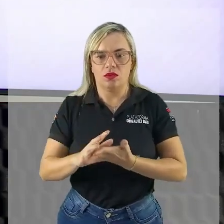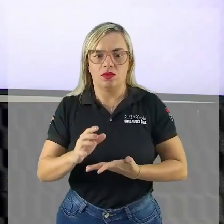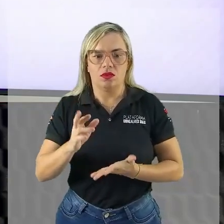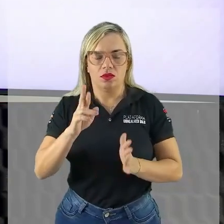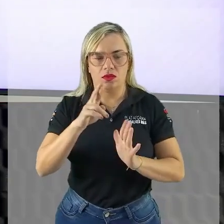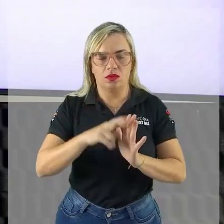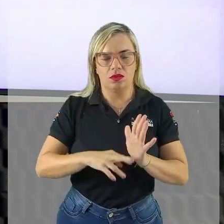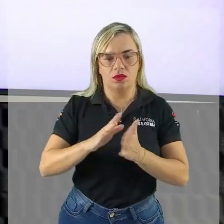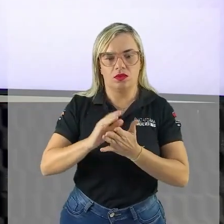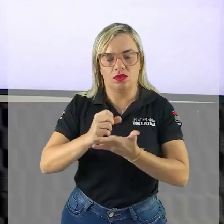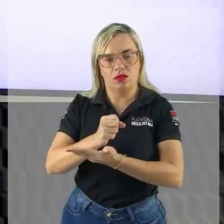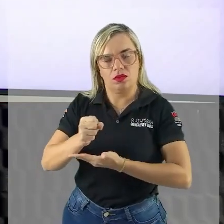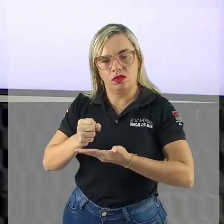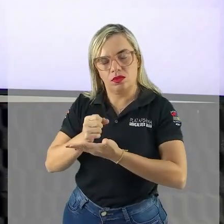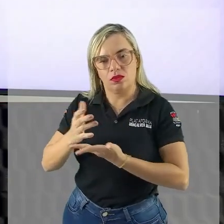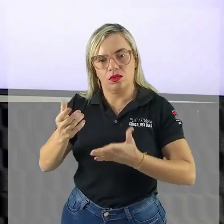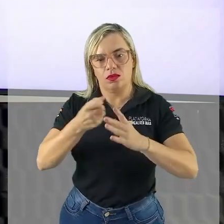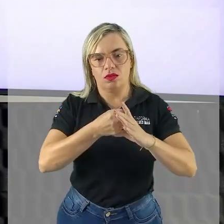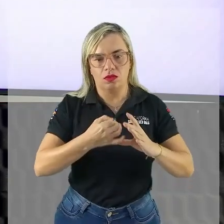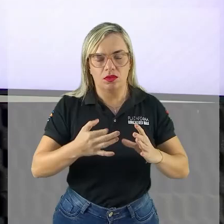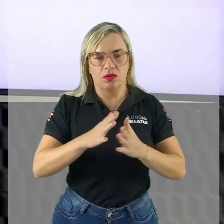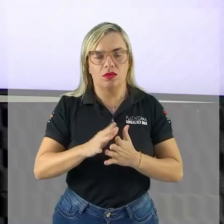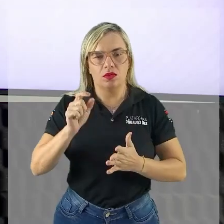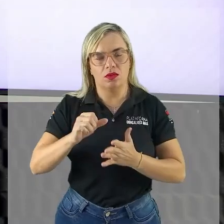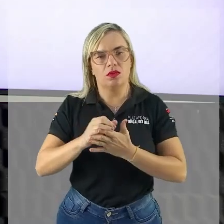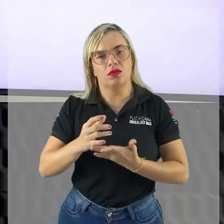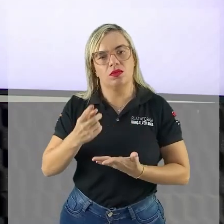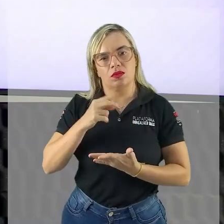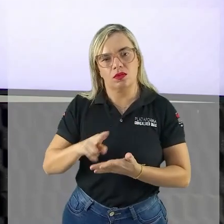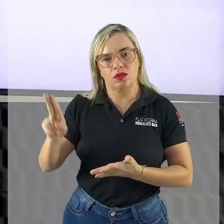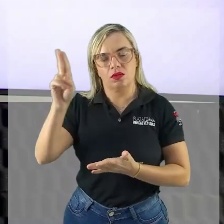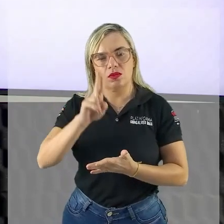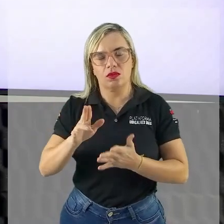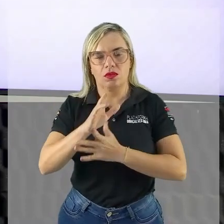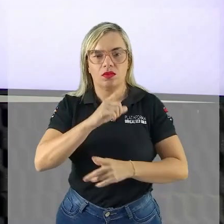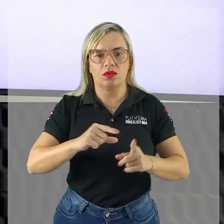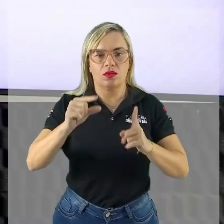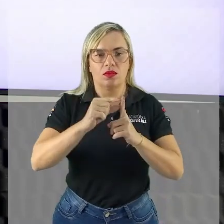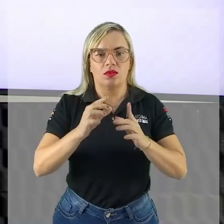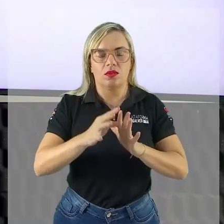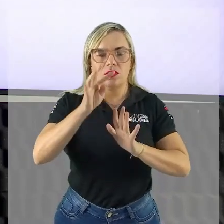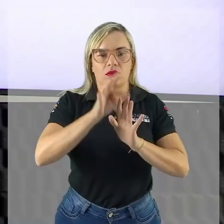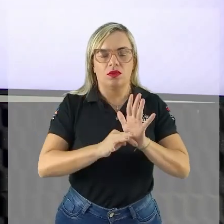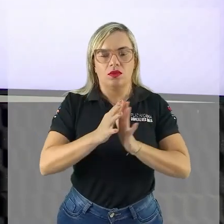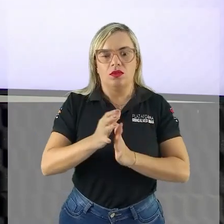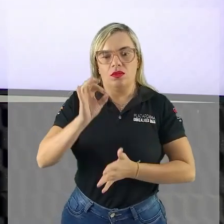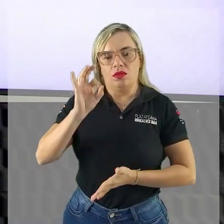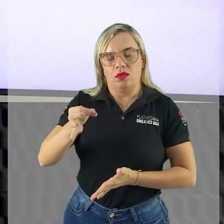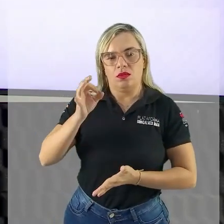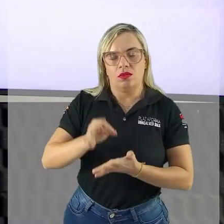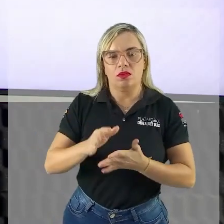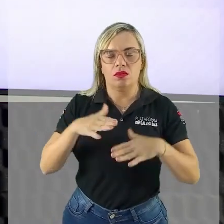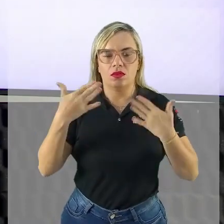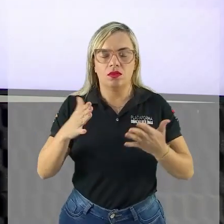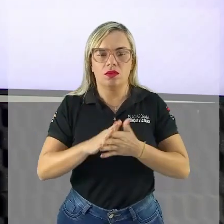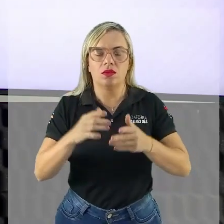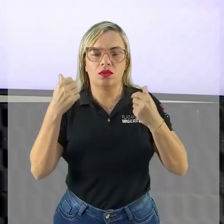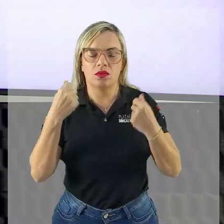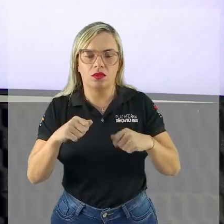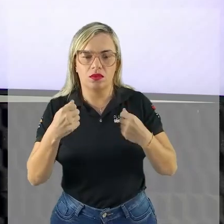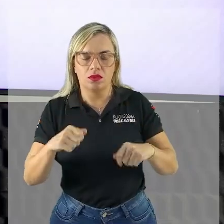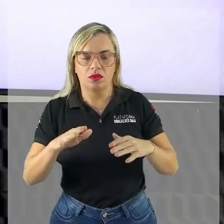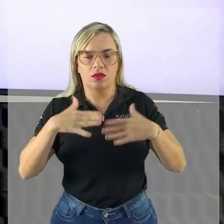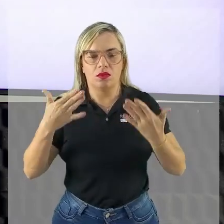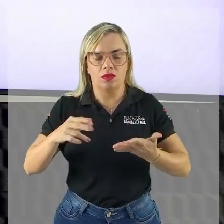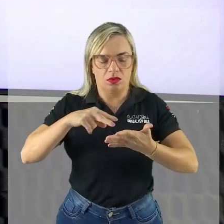estilo. Esse é o grande lance para um bom texto. Eu preciso utilizar a palavra correta, a palavra exata. Eu